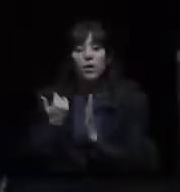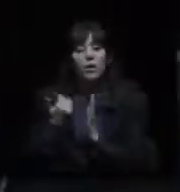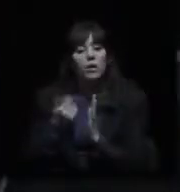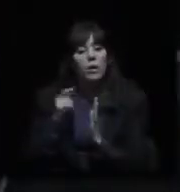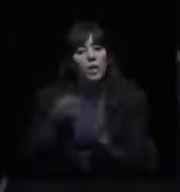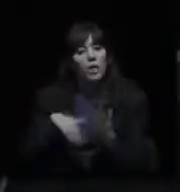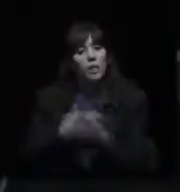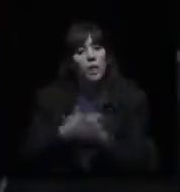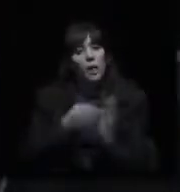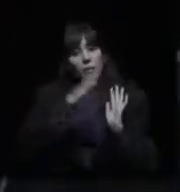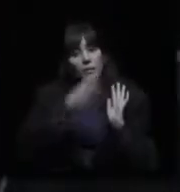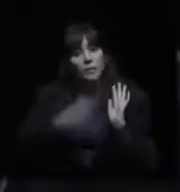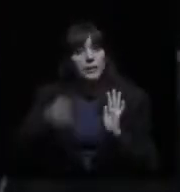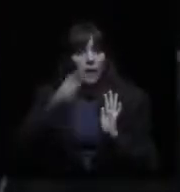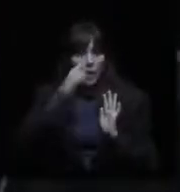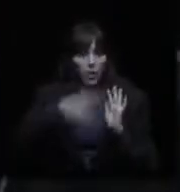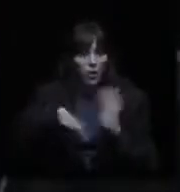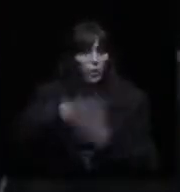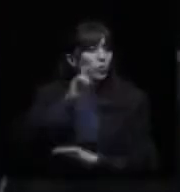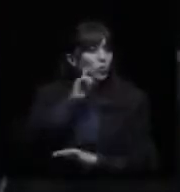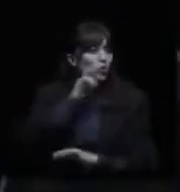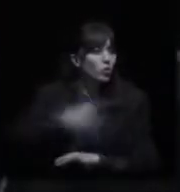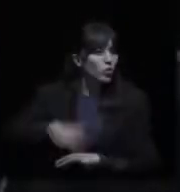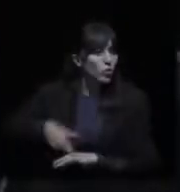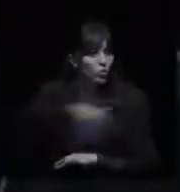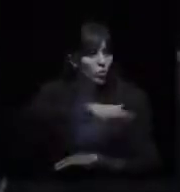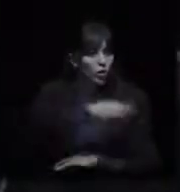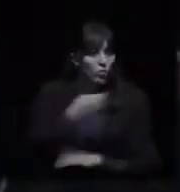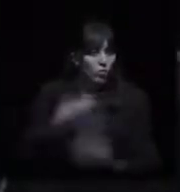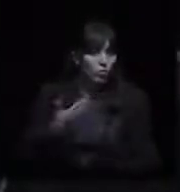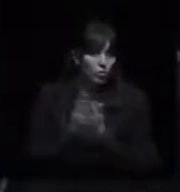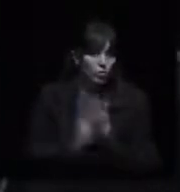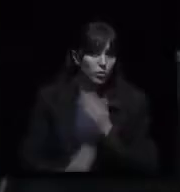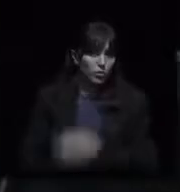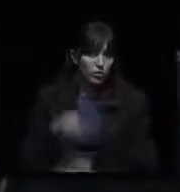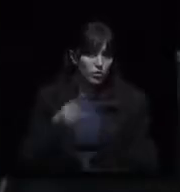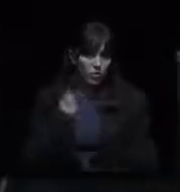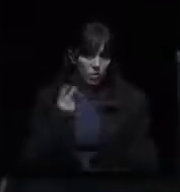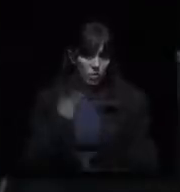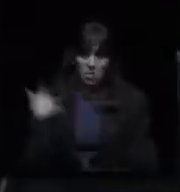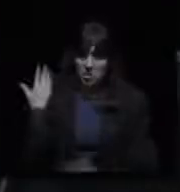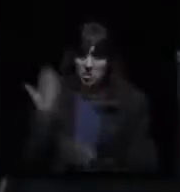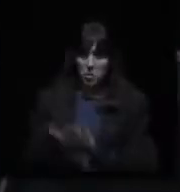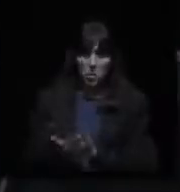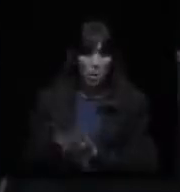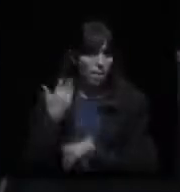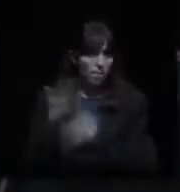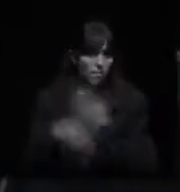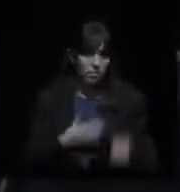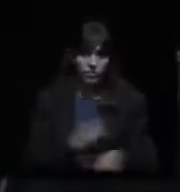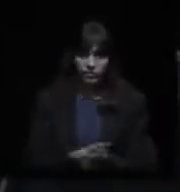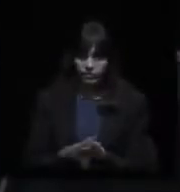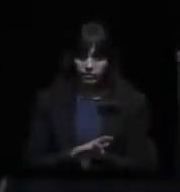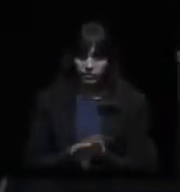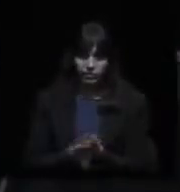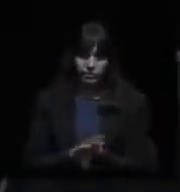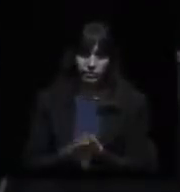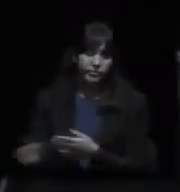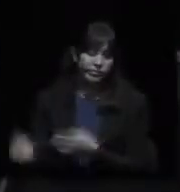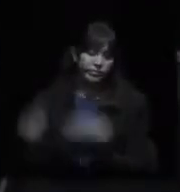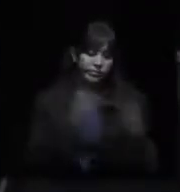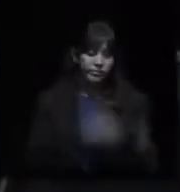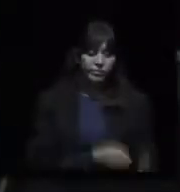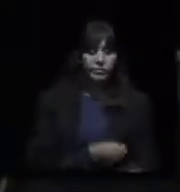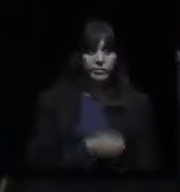classificação de Monsanto como área protegida de âmbito local, ambas propostas do PEV, mas até agora nada avançou. Por outro lado,